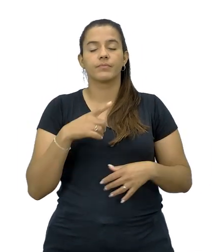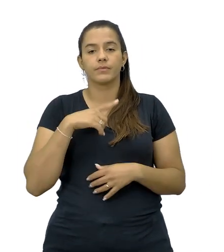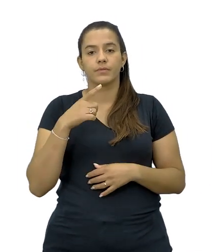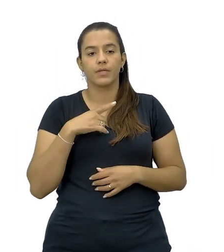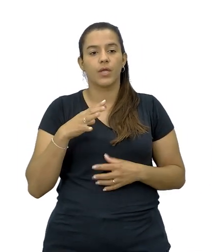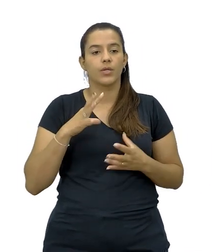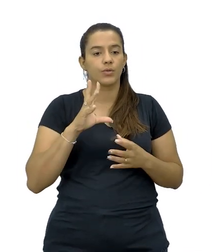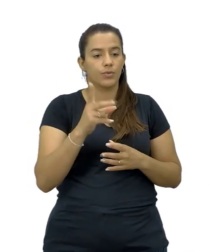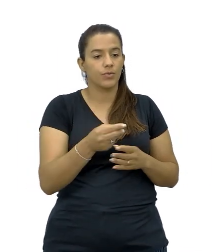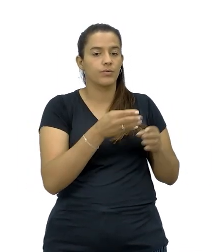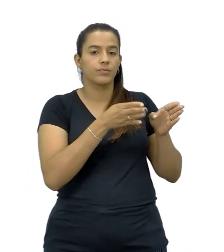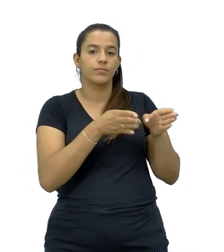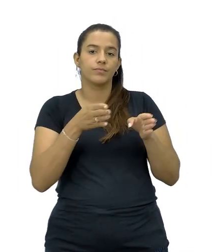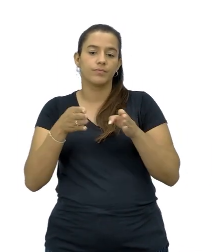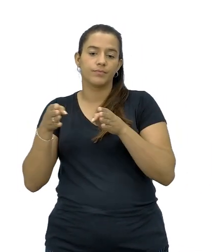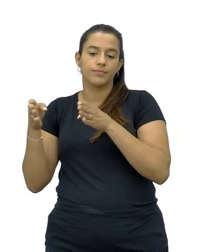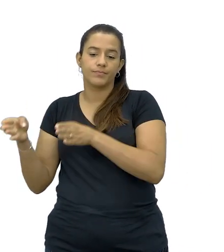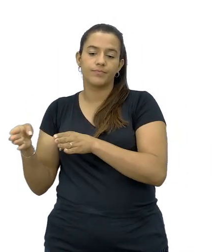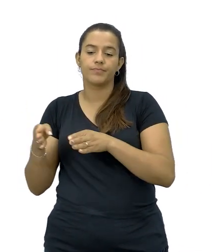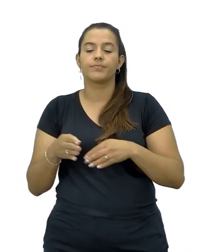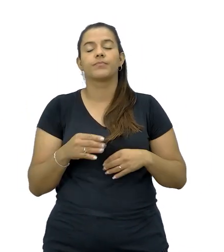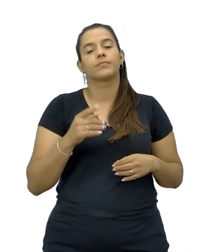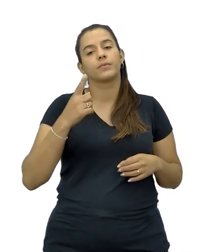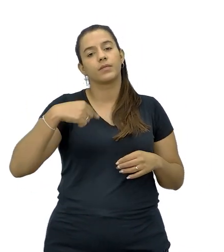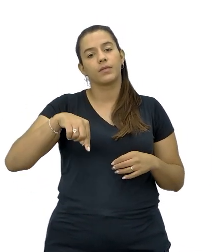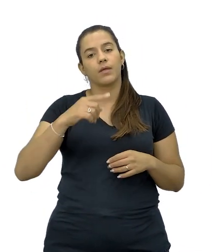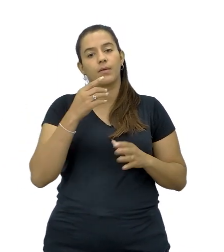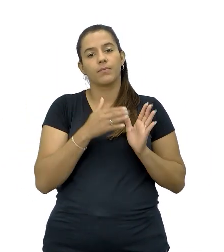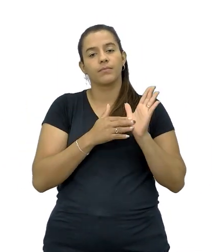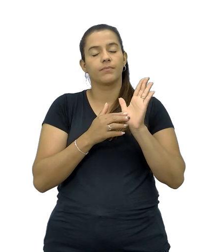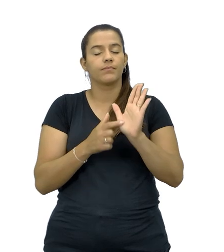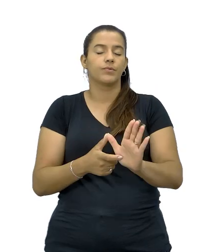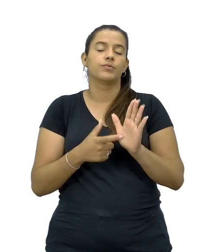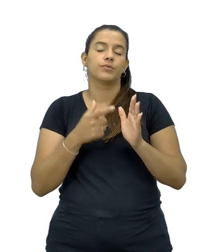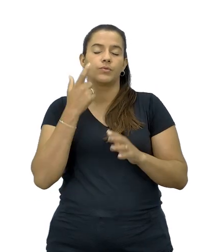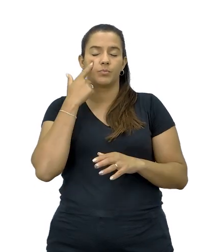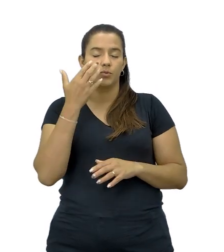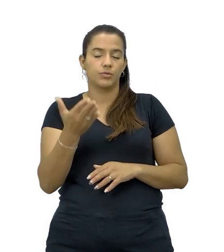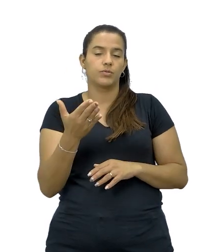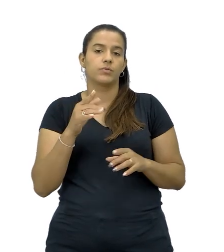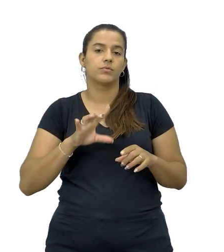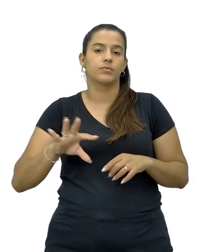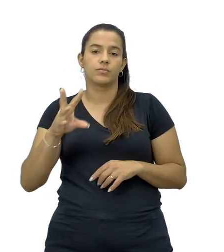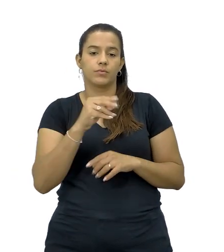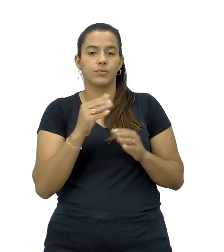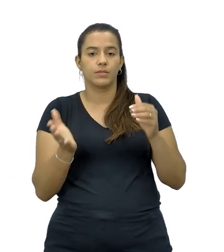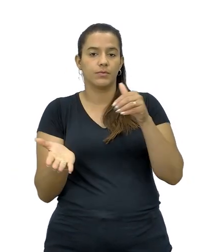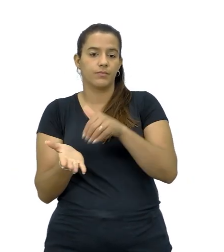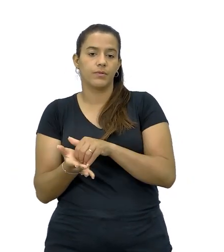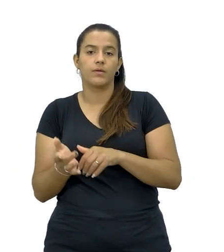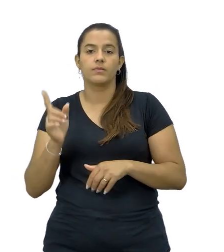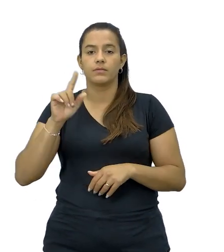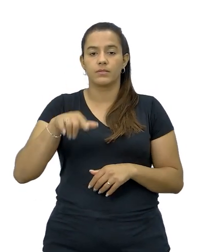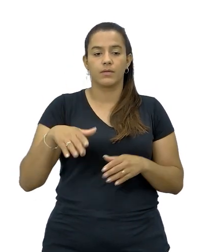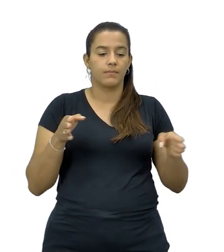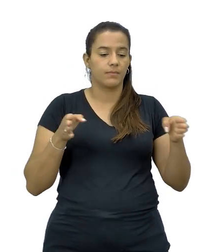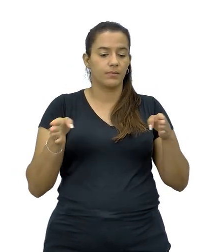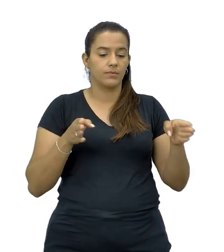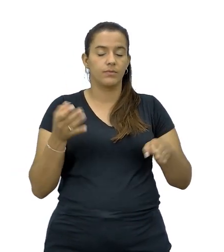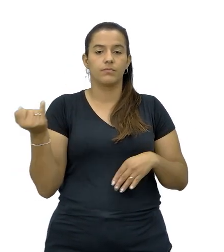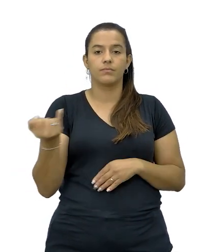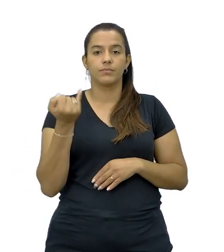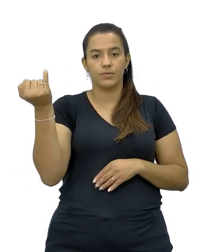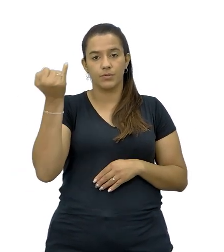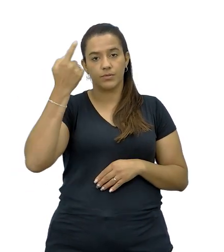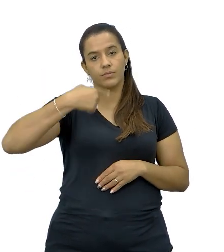momentos que vai para o desfecho, né, que muitos falam também o final da história como desfecho. Então, são momentos importantes que a gente